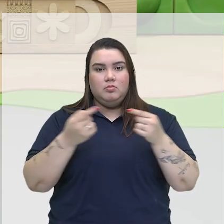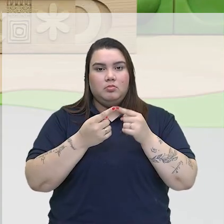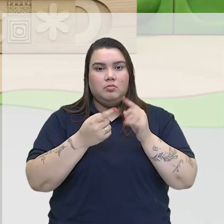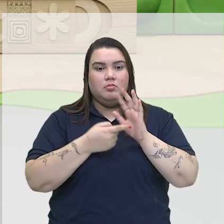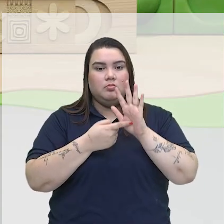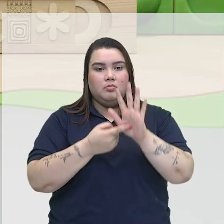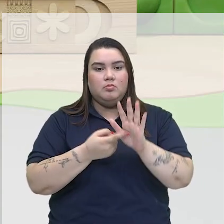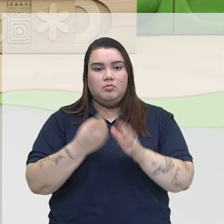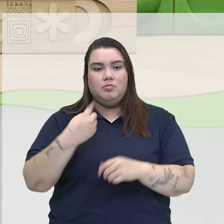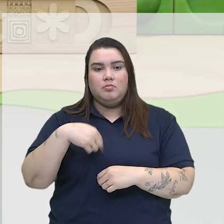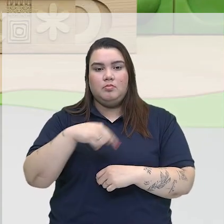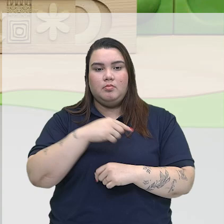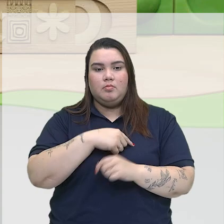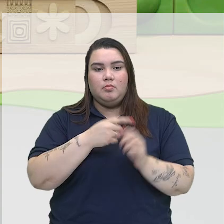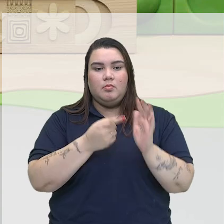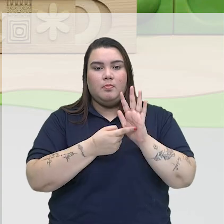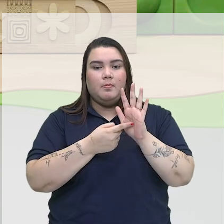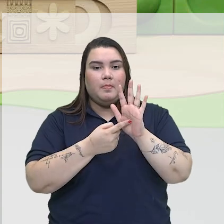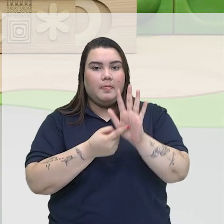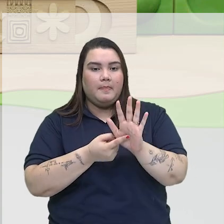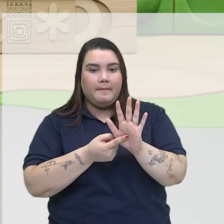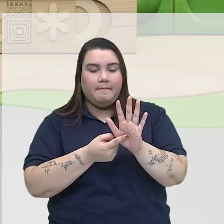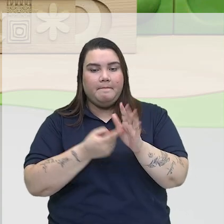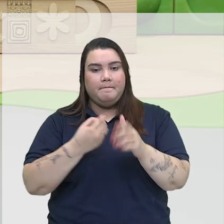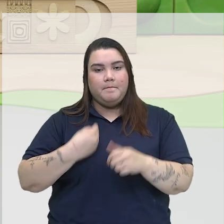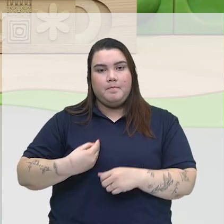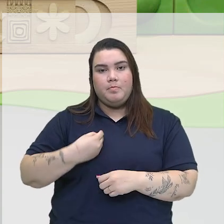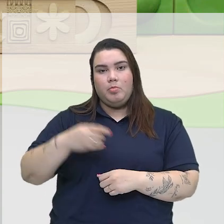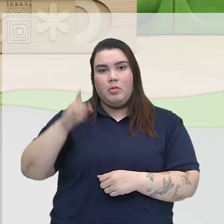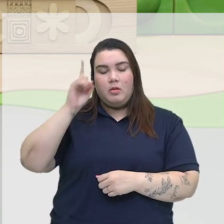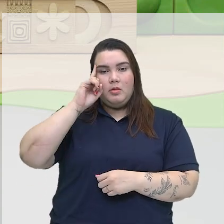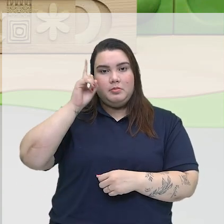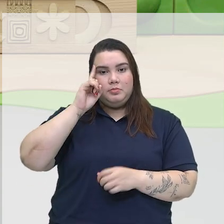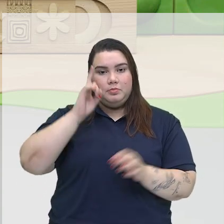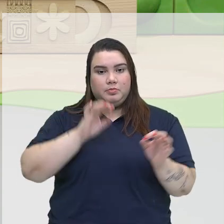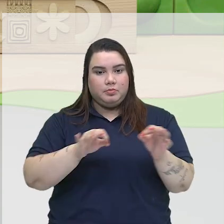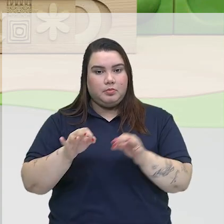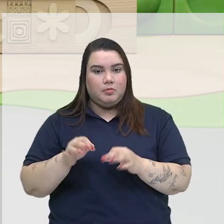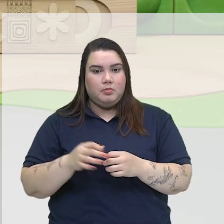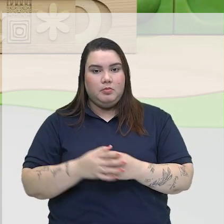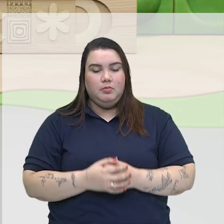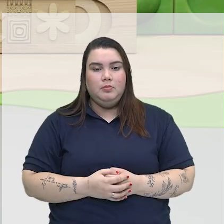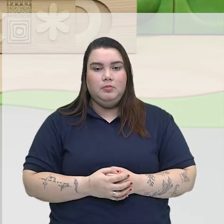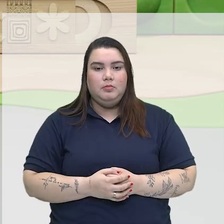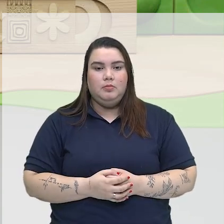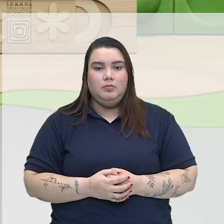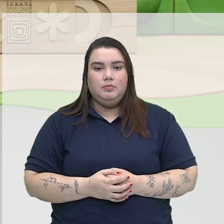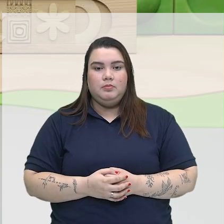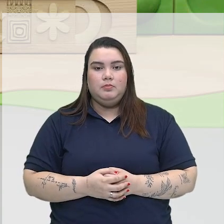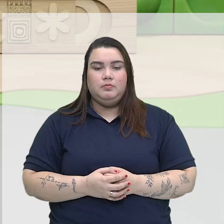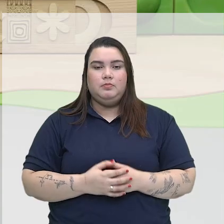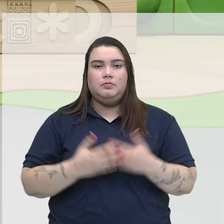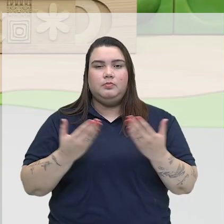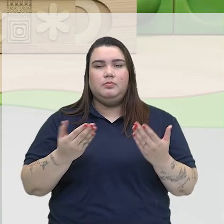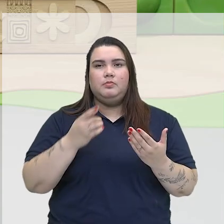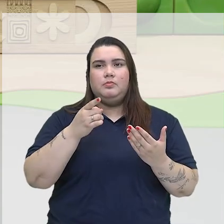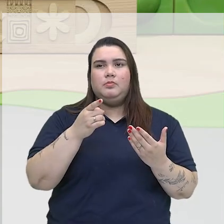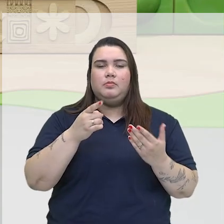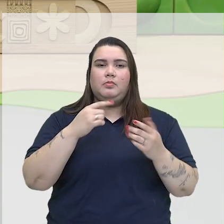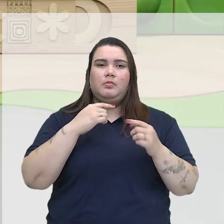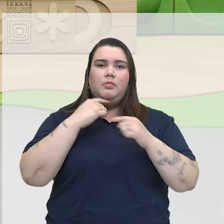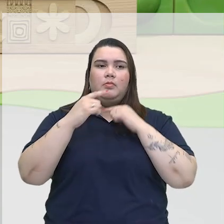manipulação, nós levamos para o nosso dia a dia, para o nosso cotidiano. E aí você deve estar se